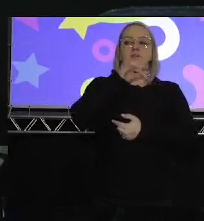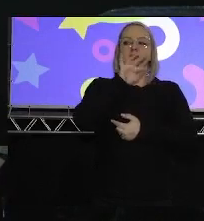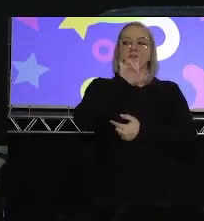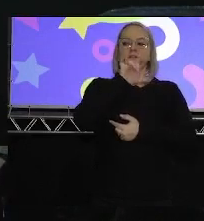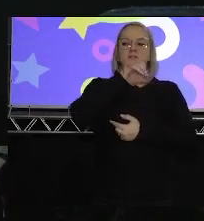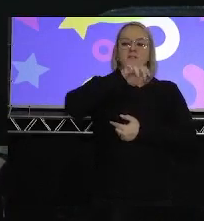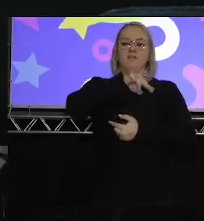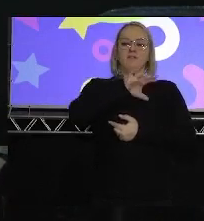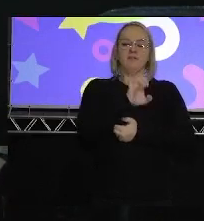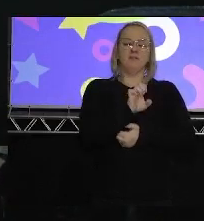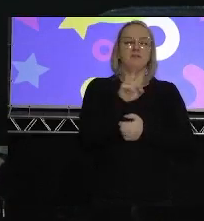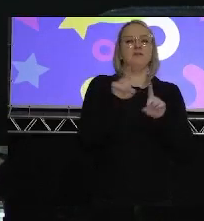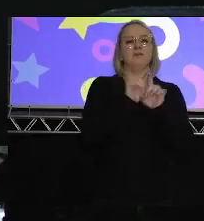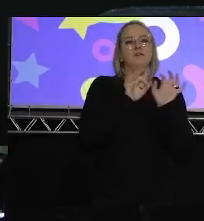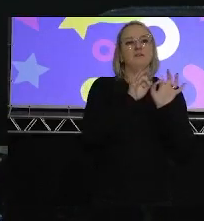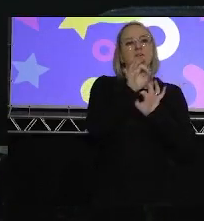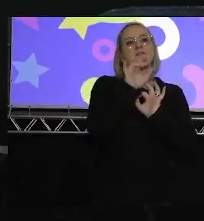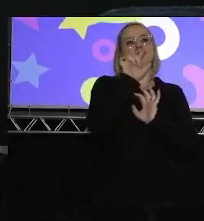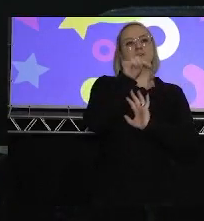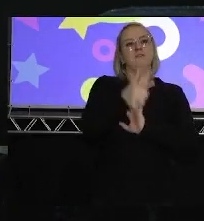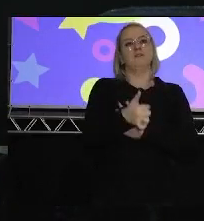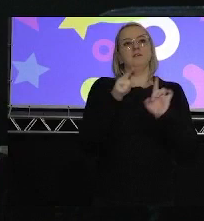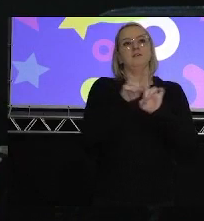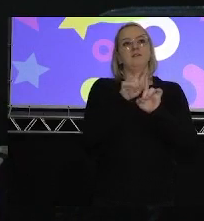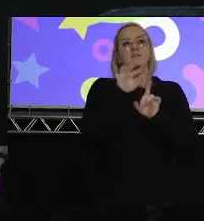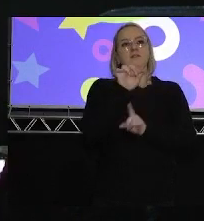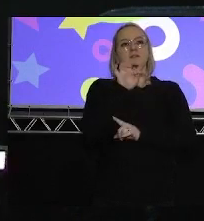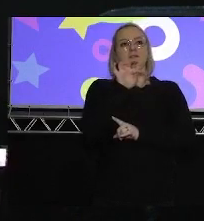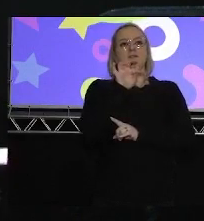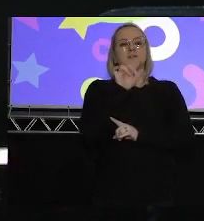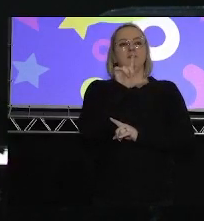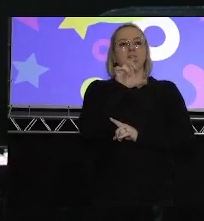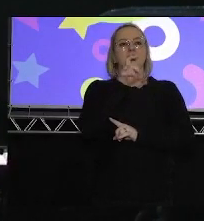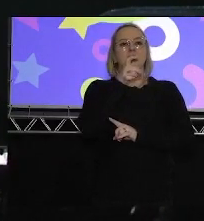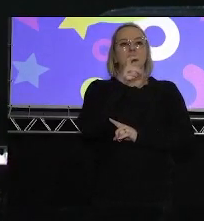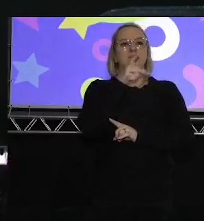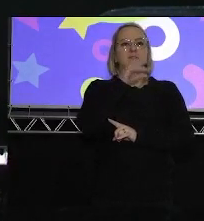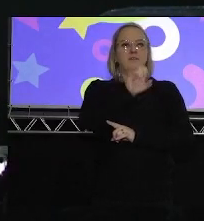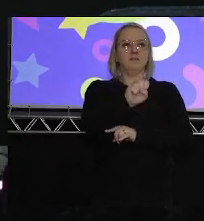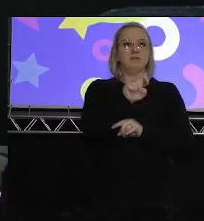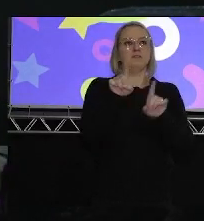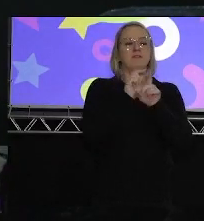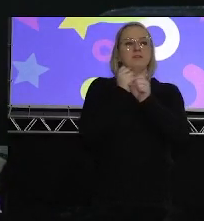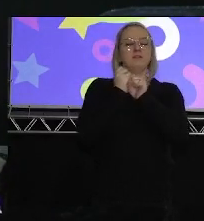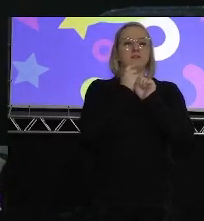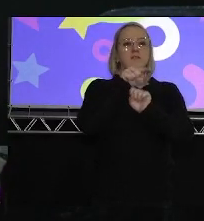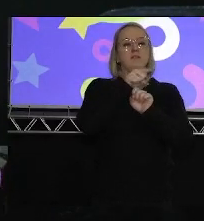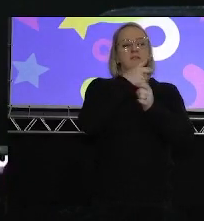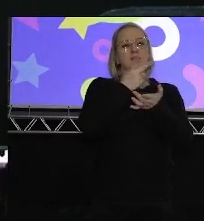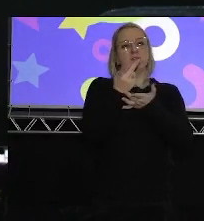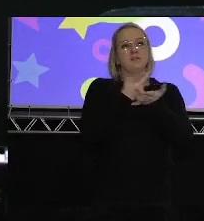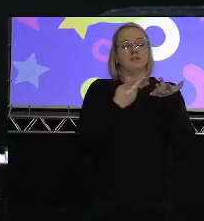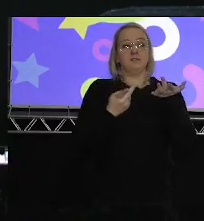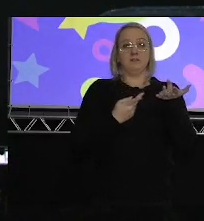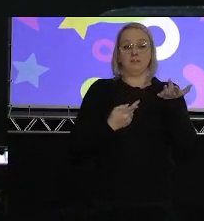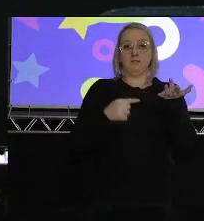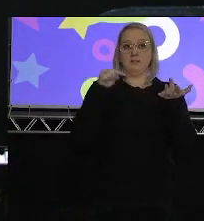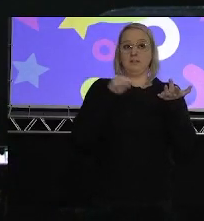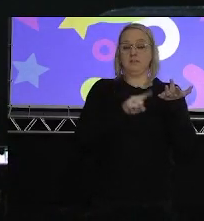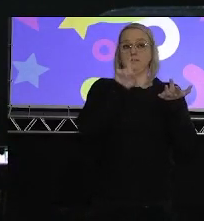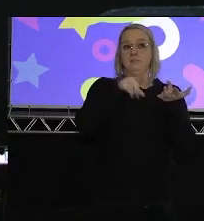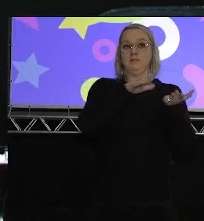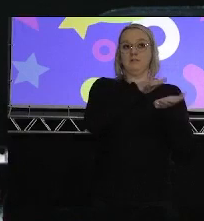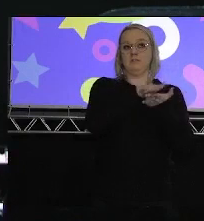Linear B para ter métricas depois, e o Flaps suportando isso. E a gente construiu esse mapa aqui. Ó. Então, esse é o nosso